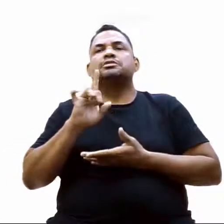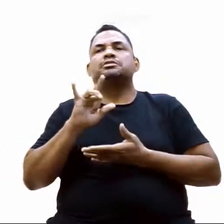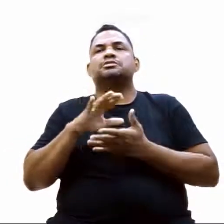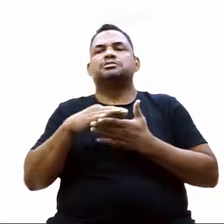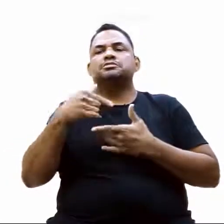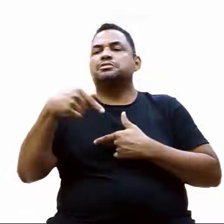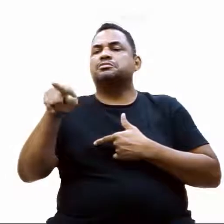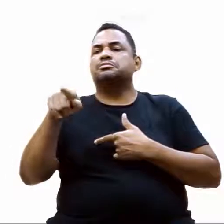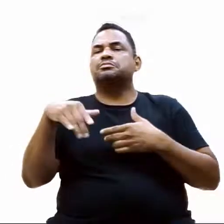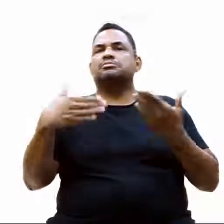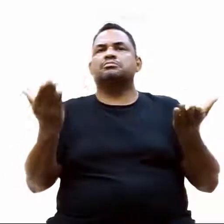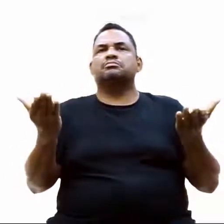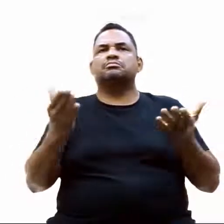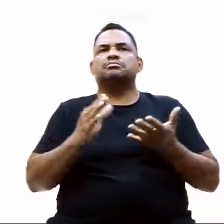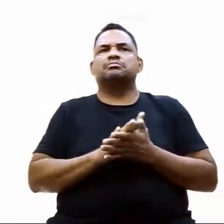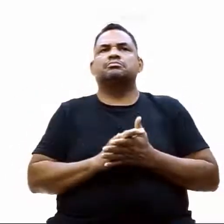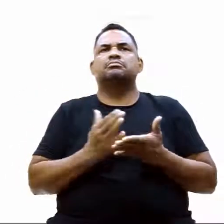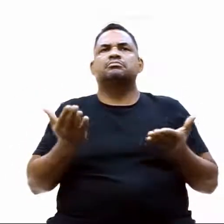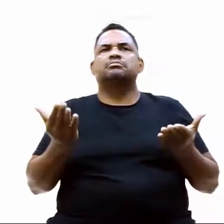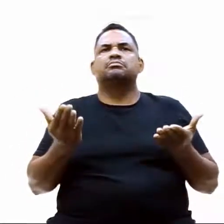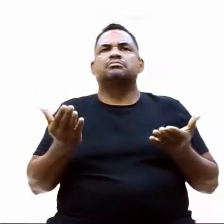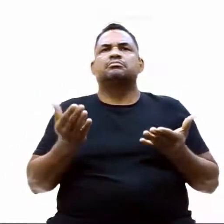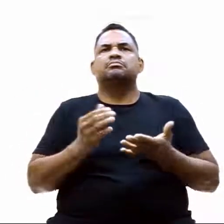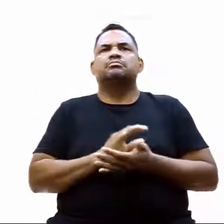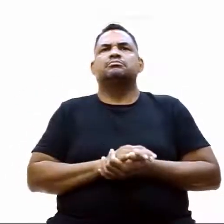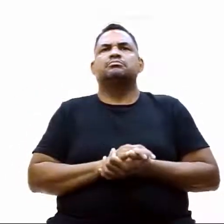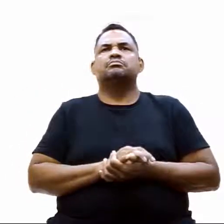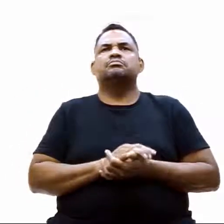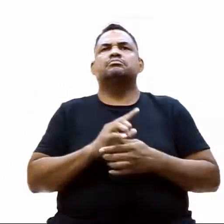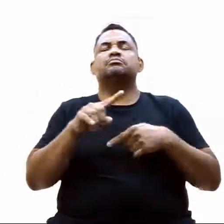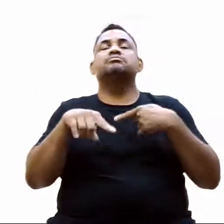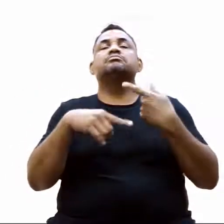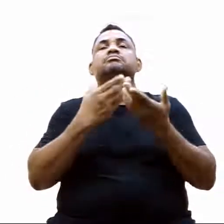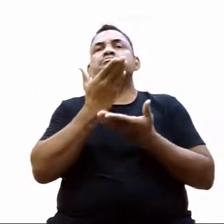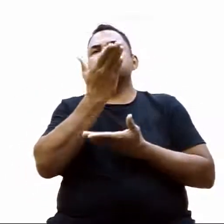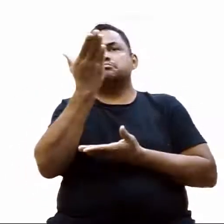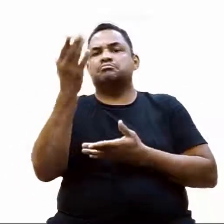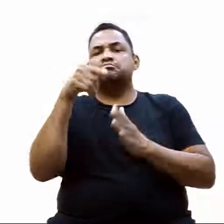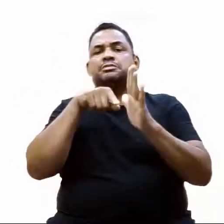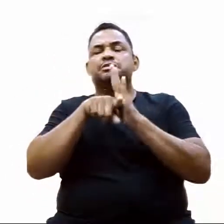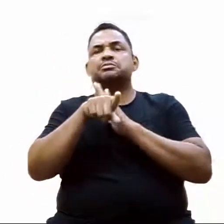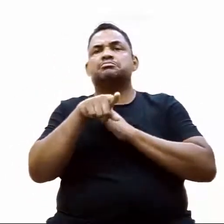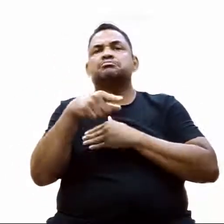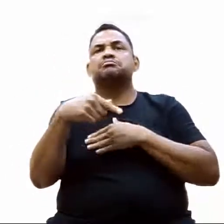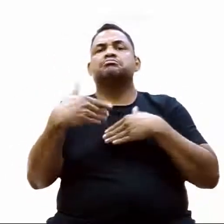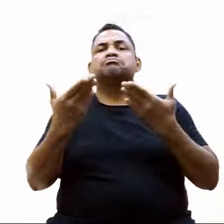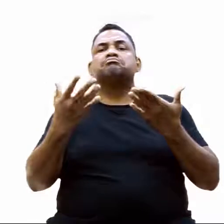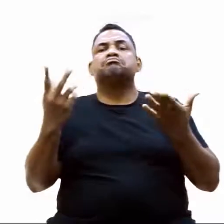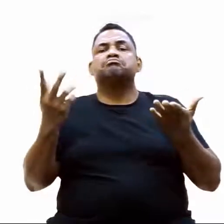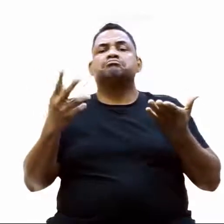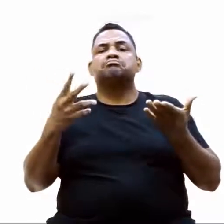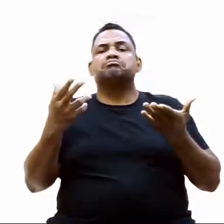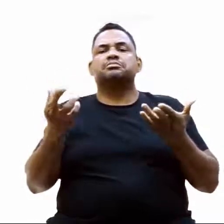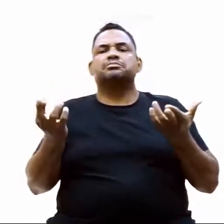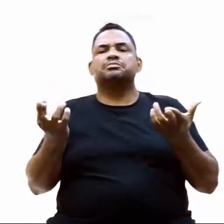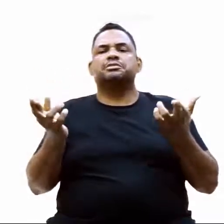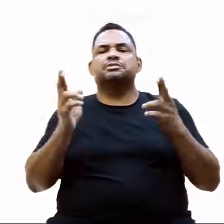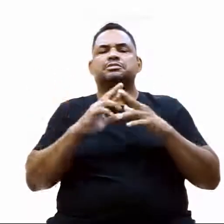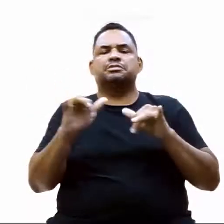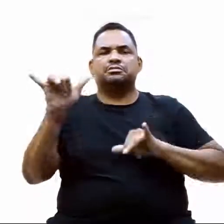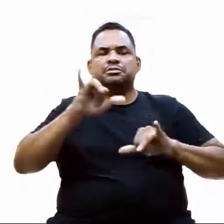só, muito importante, hein? Depois da reação química, quer dizer, quando a reação química acontece. E